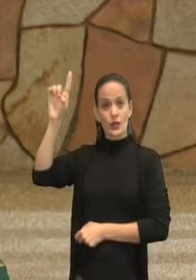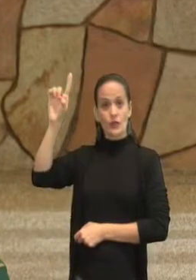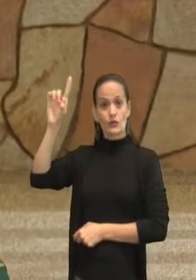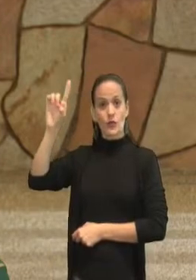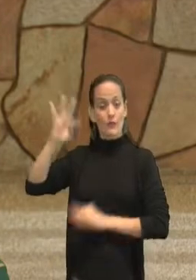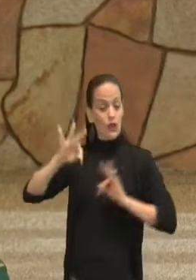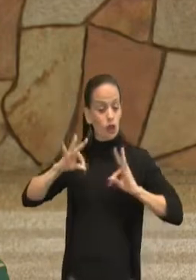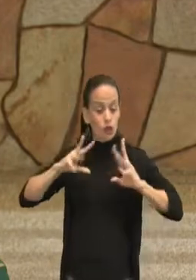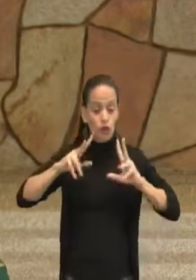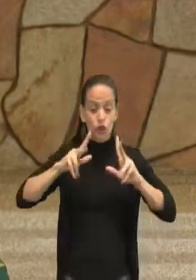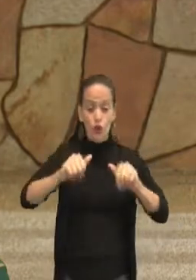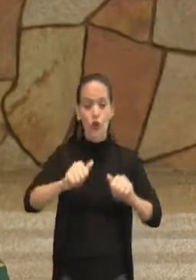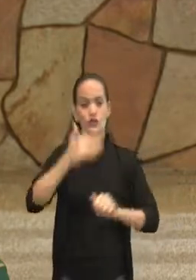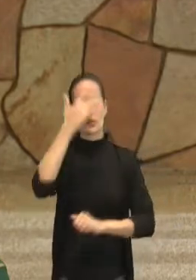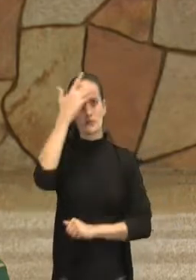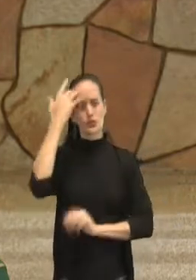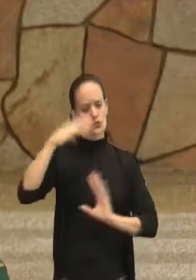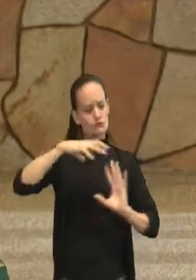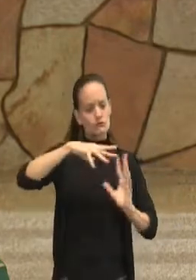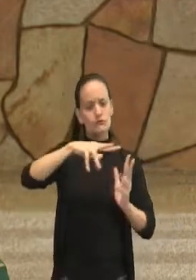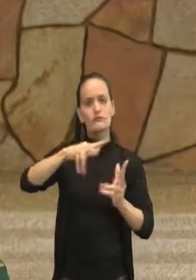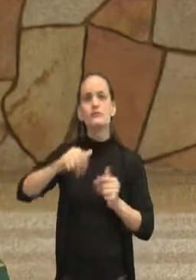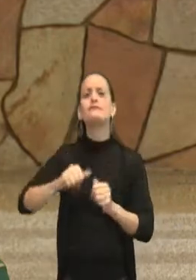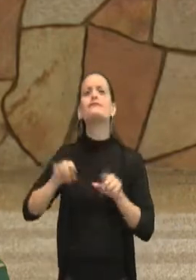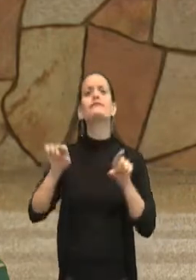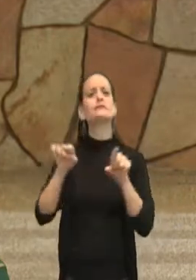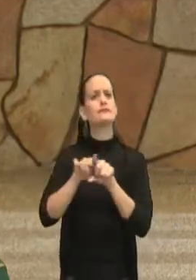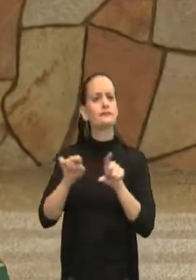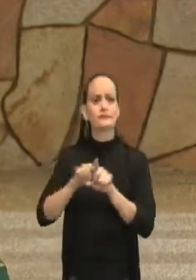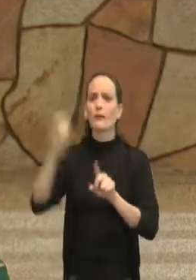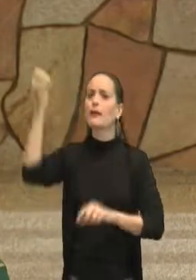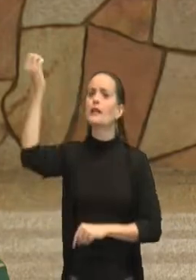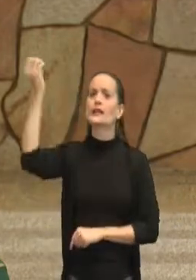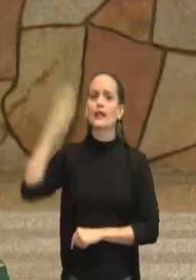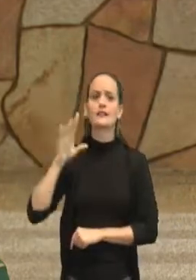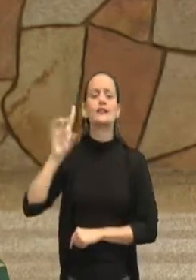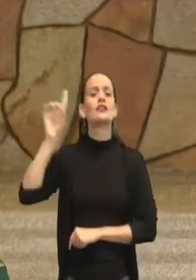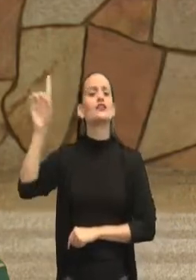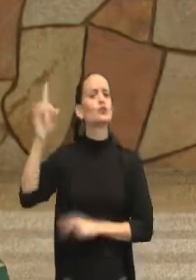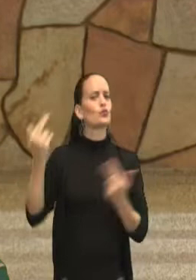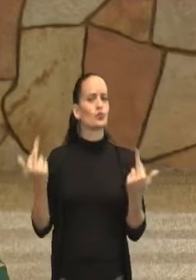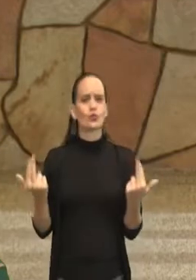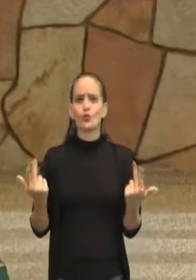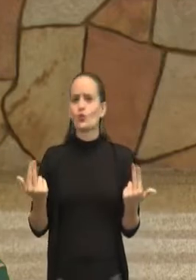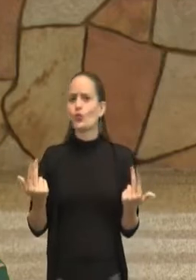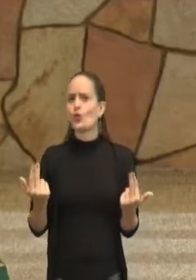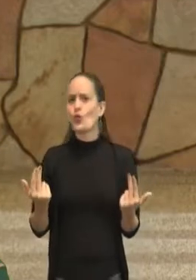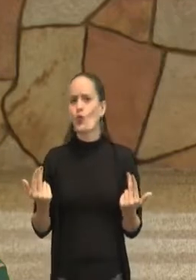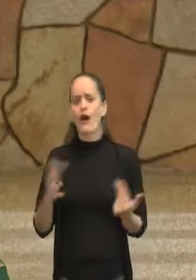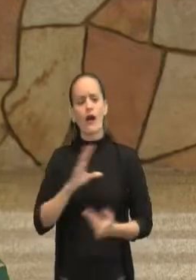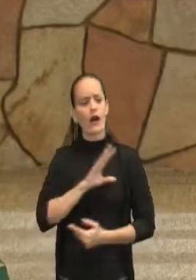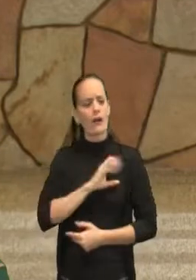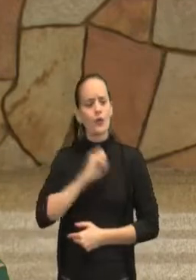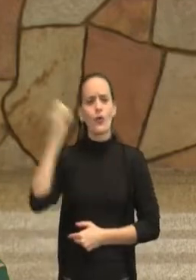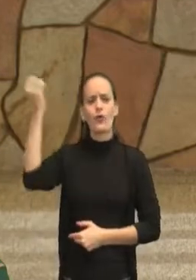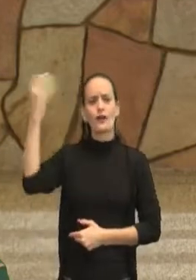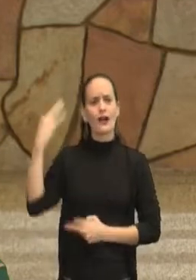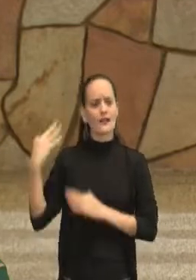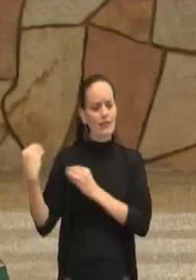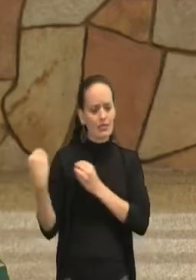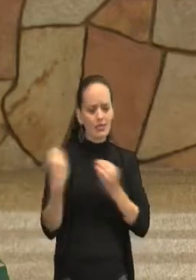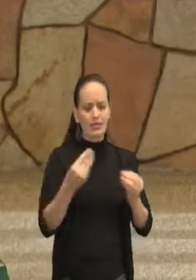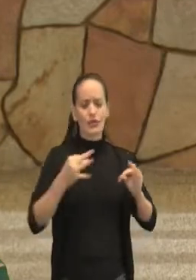a graça de Deus também é oferecida, revelada, mostrada, oferecida a